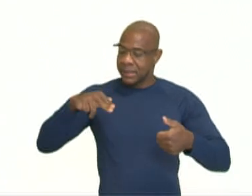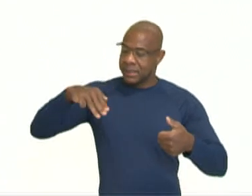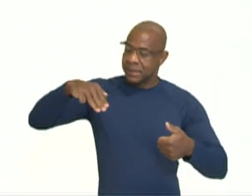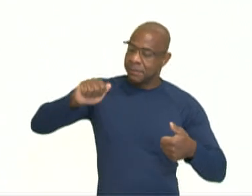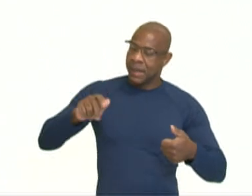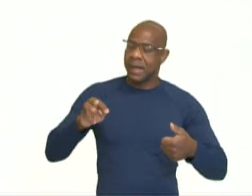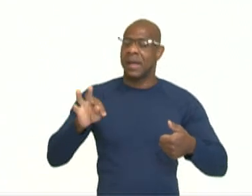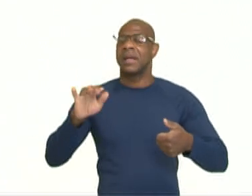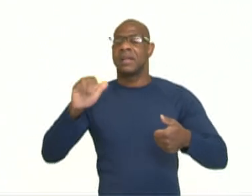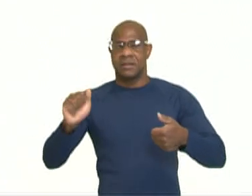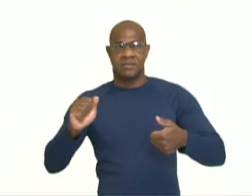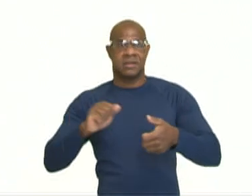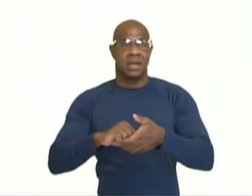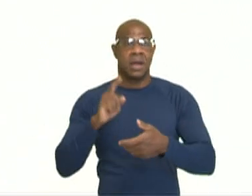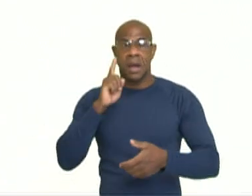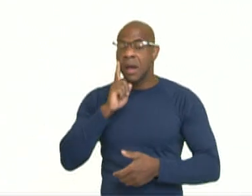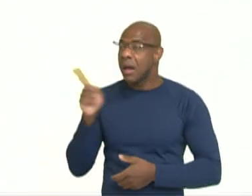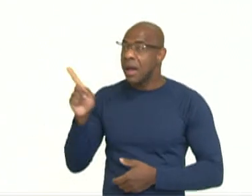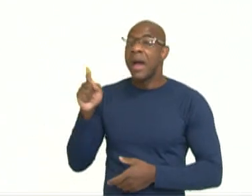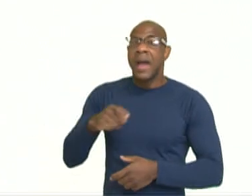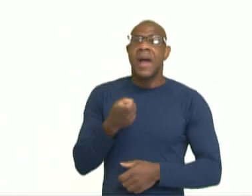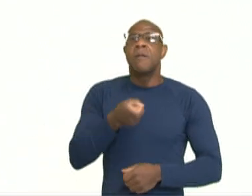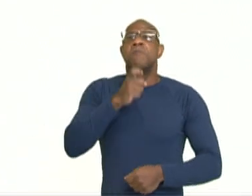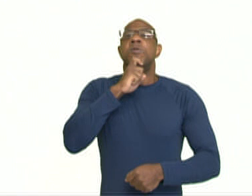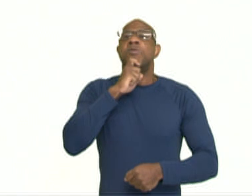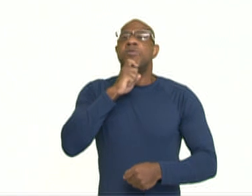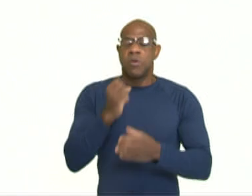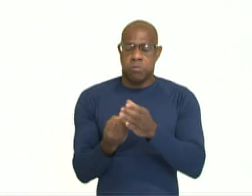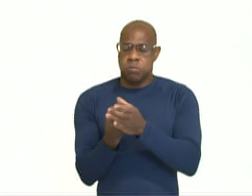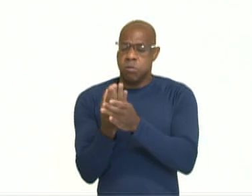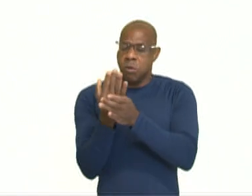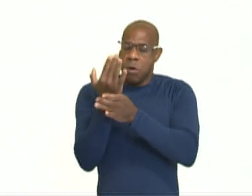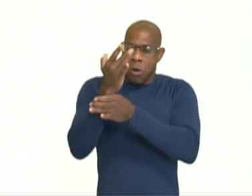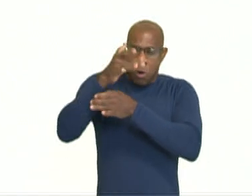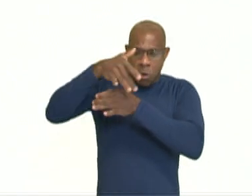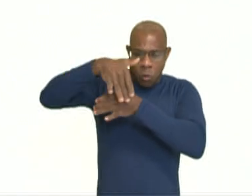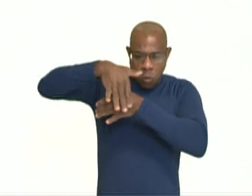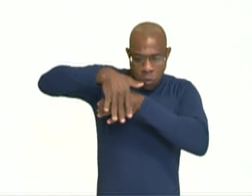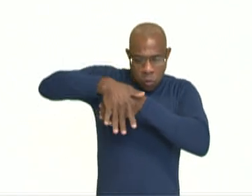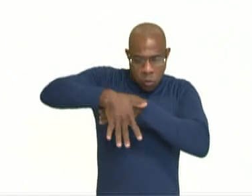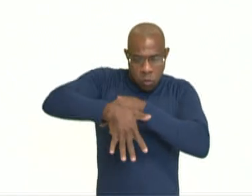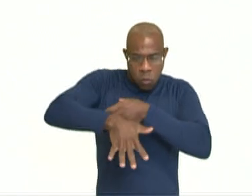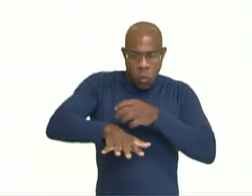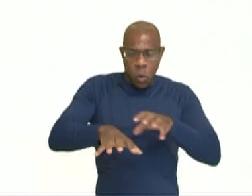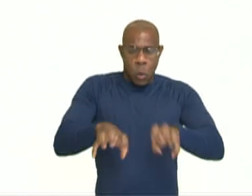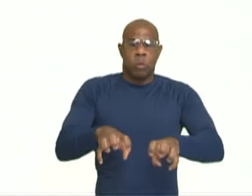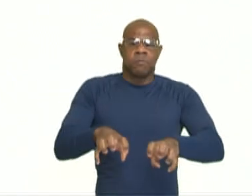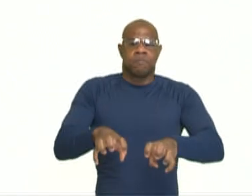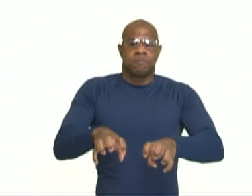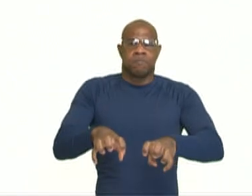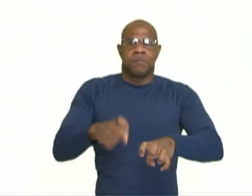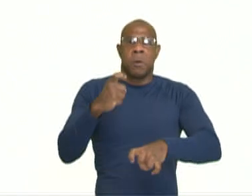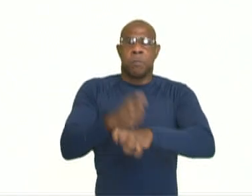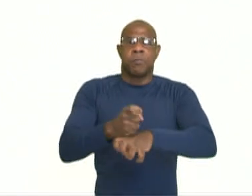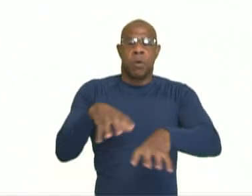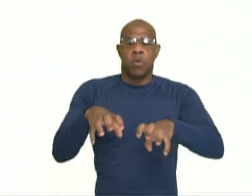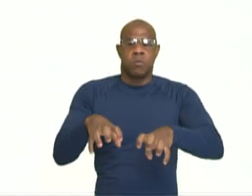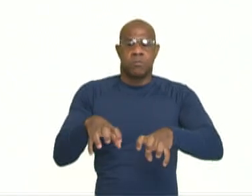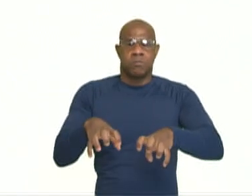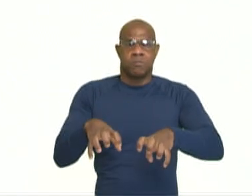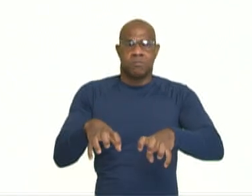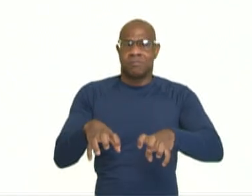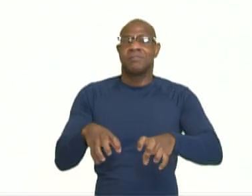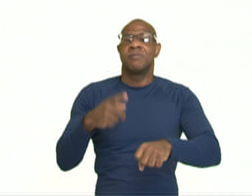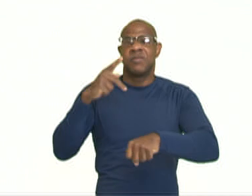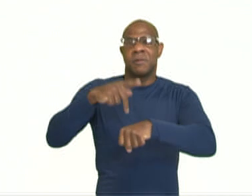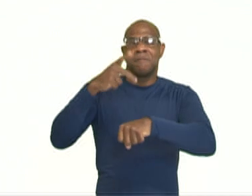o resultado a partir do resfriamento do magma, que muitas vezes nós dimensionamos no seu aspecto externo quando